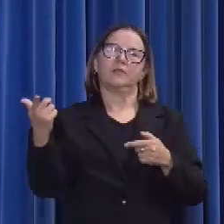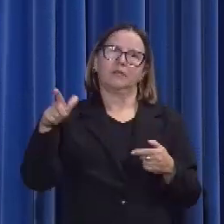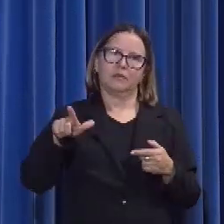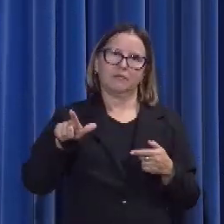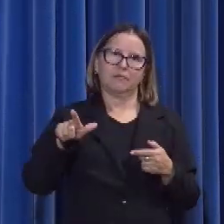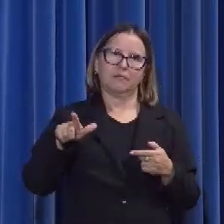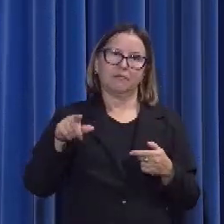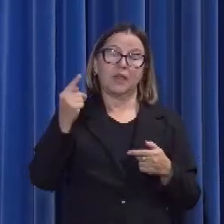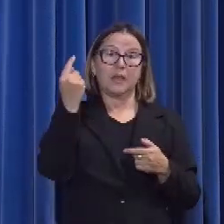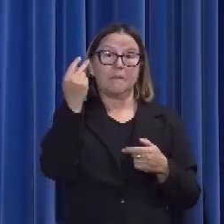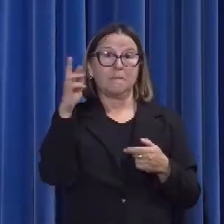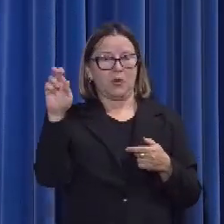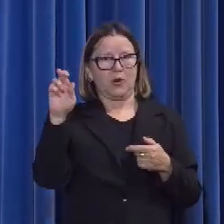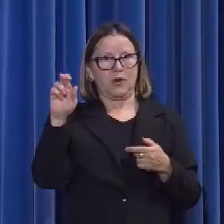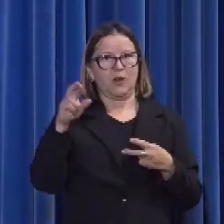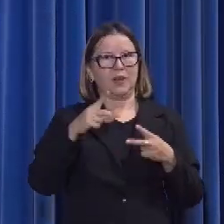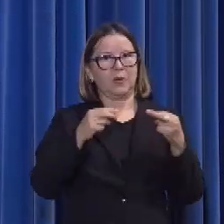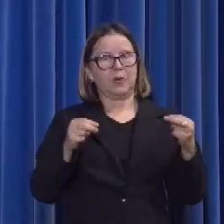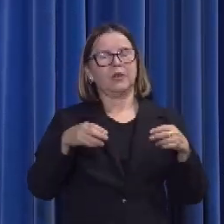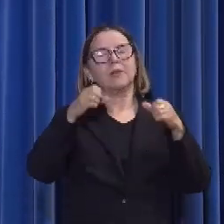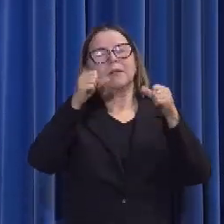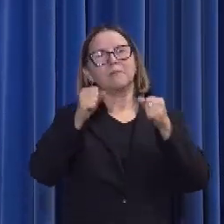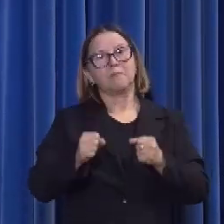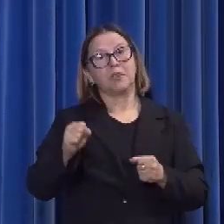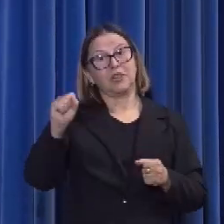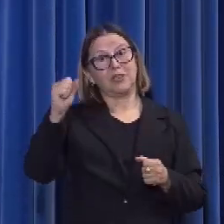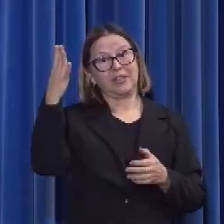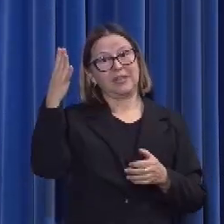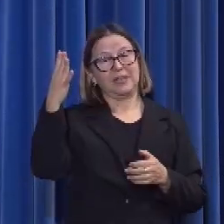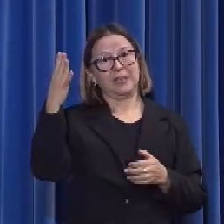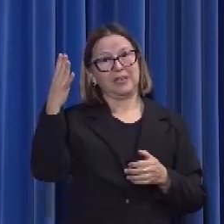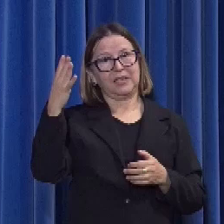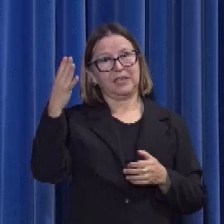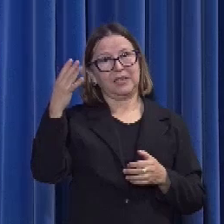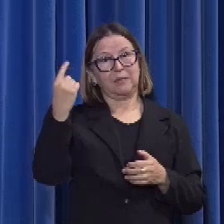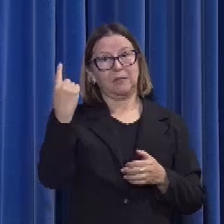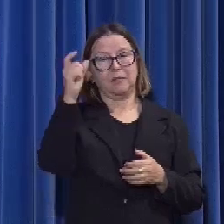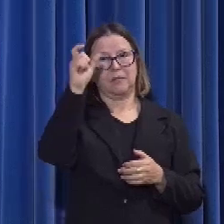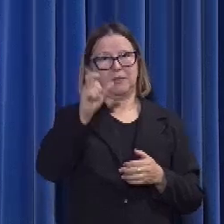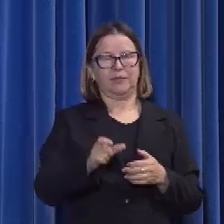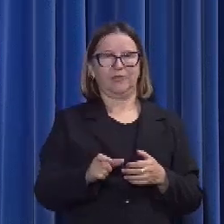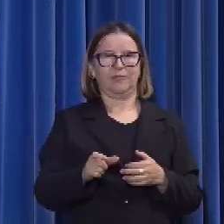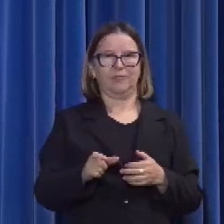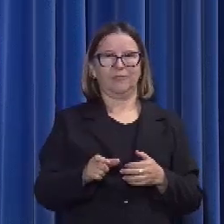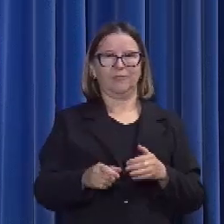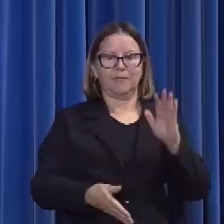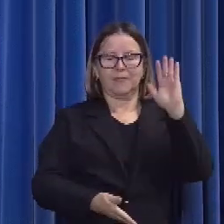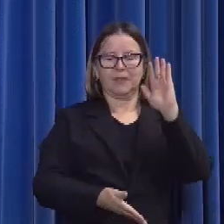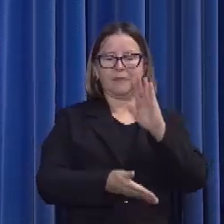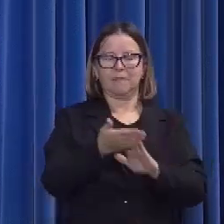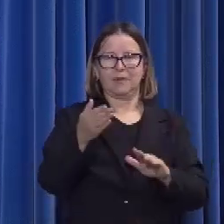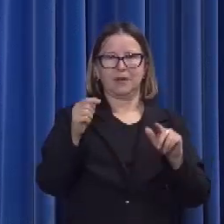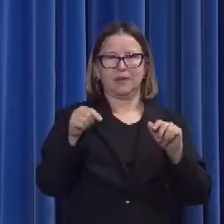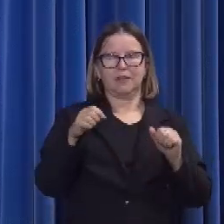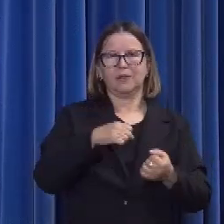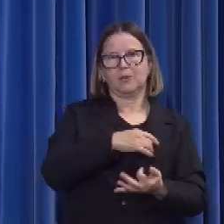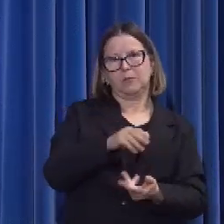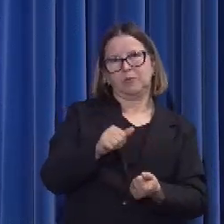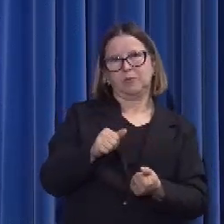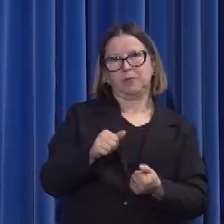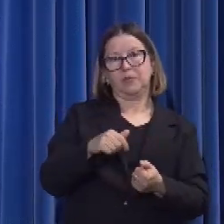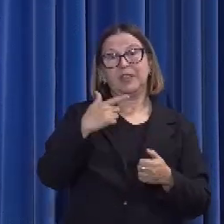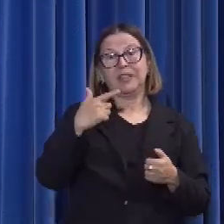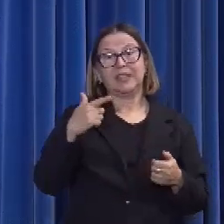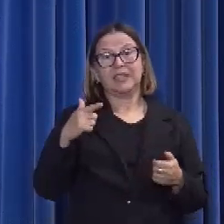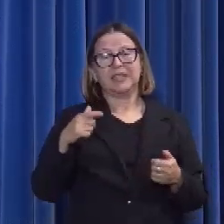A pior coisa que pode acontecer a um ser humano é partir deste mundo sem ter